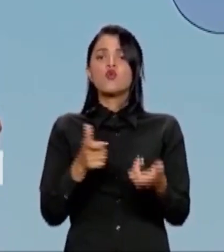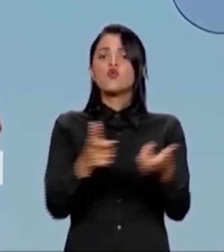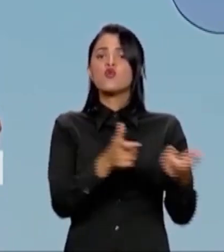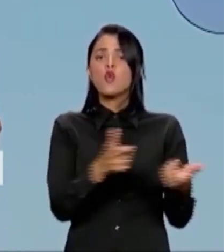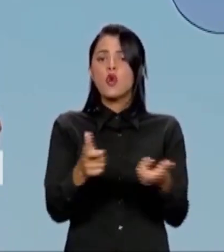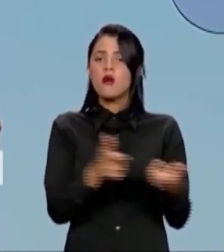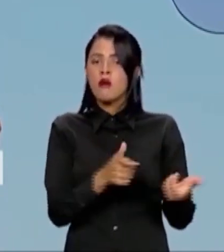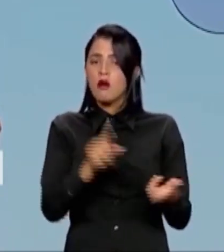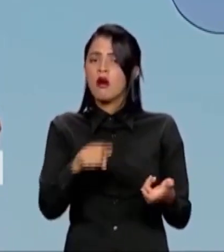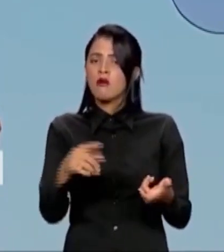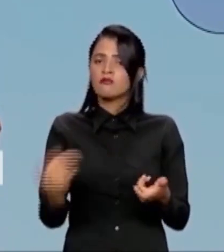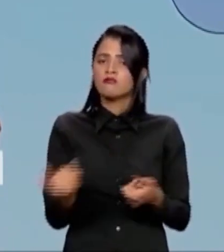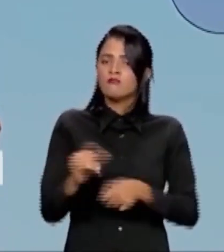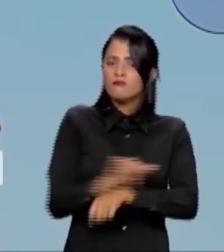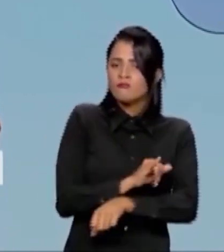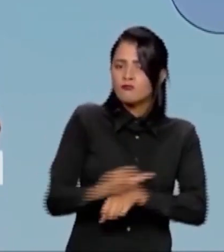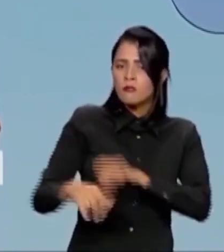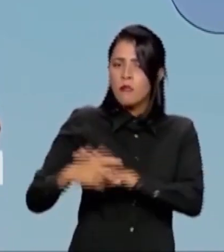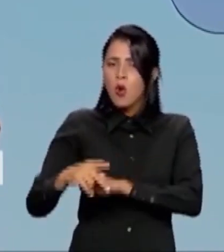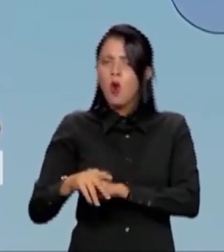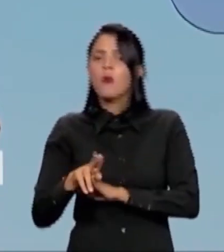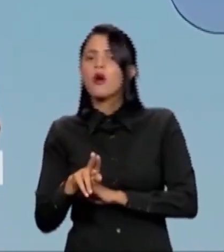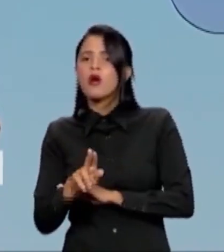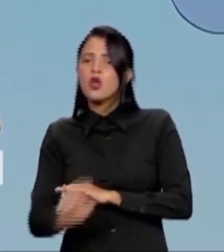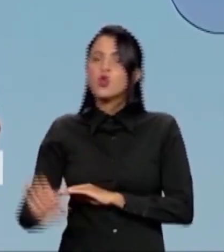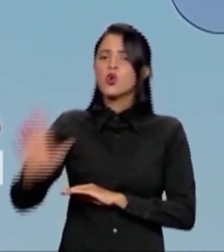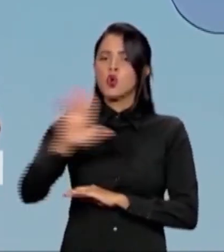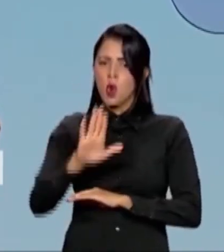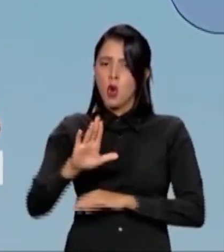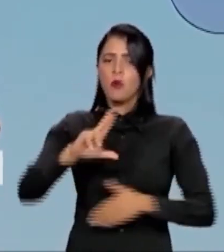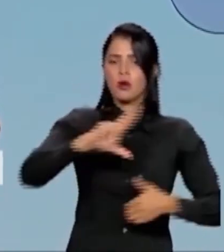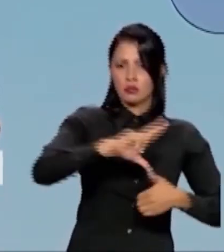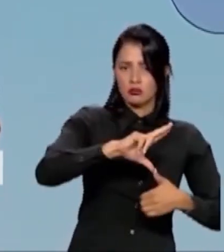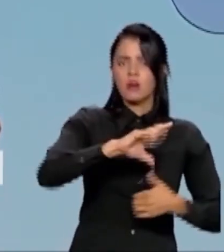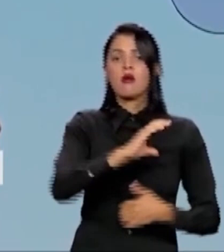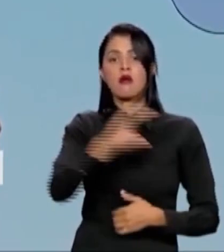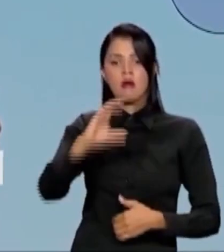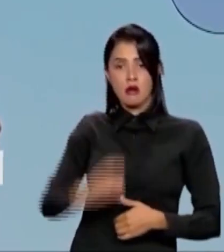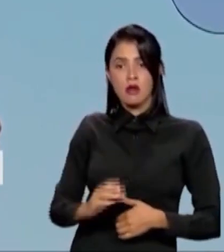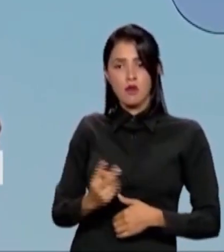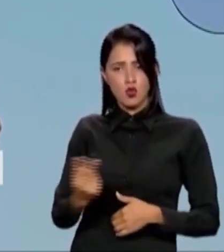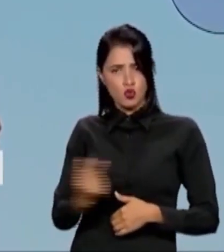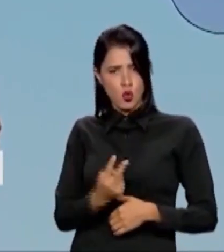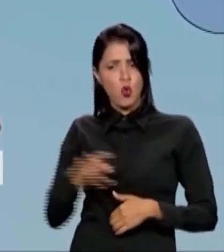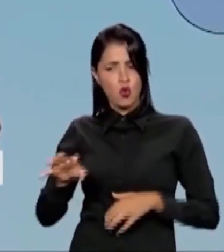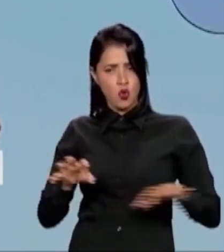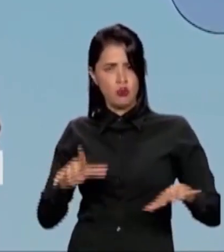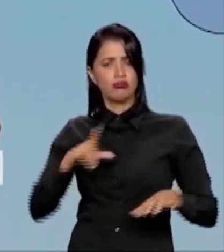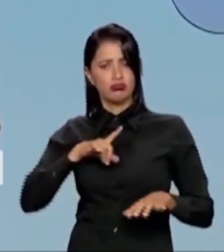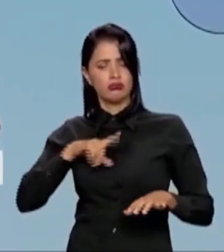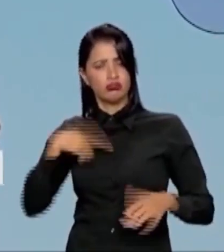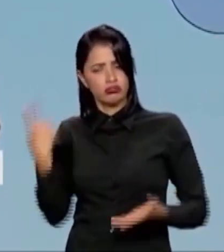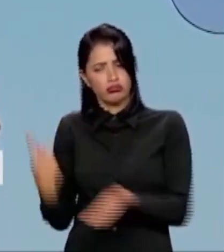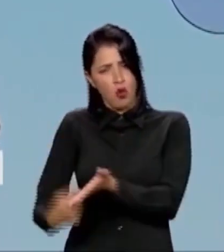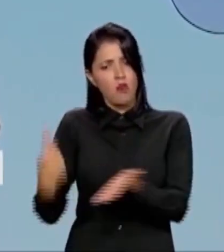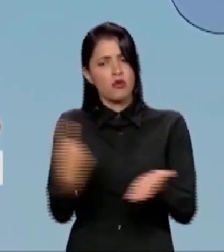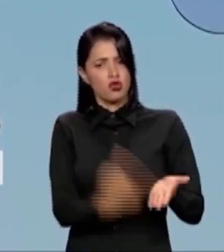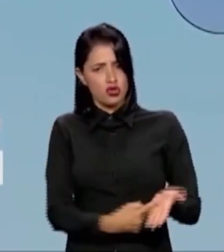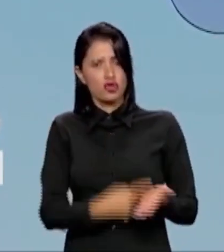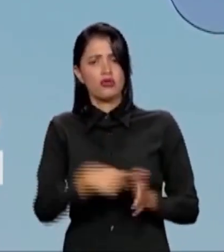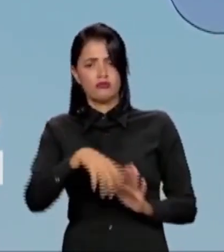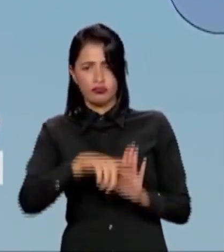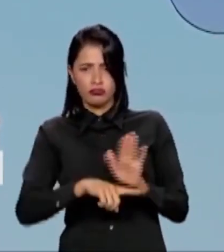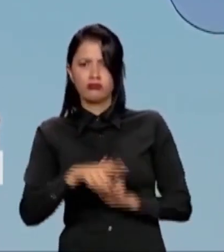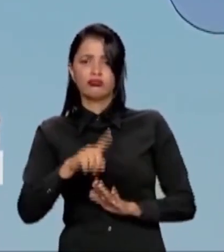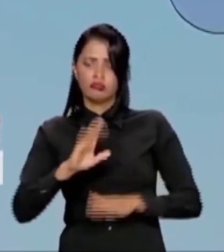da importância estratégica da Europa e da América Latina e Caribe estão comprometidas com uma agenda promissora.